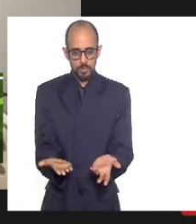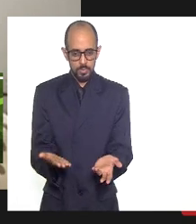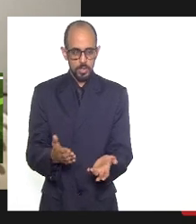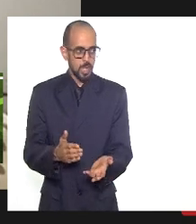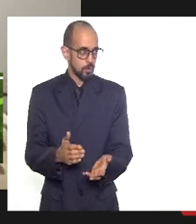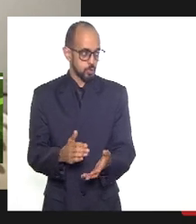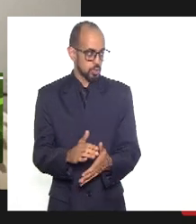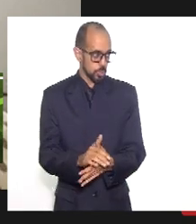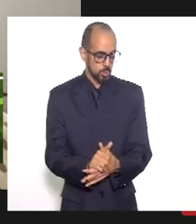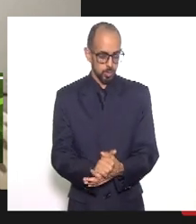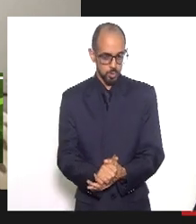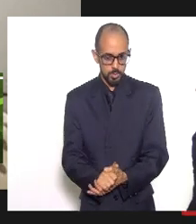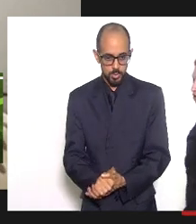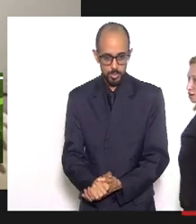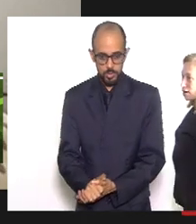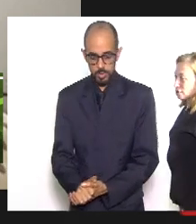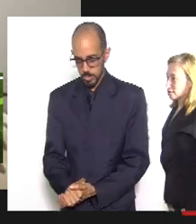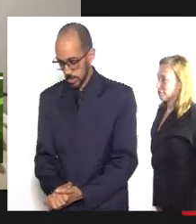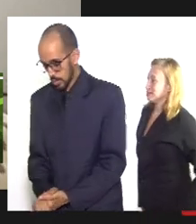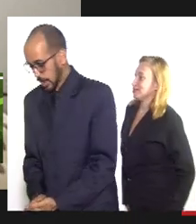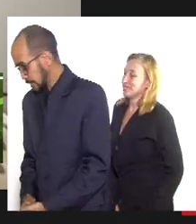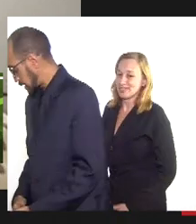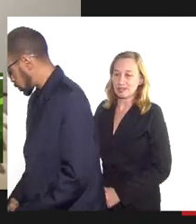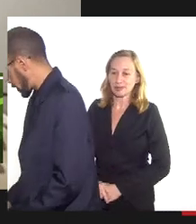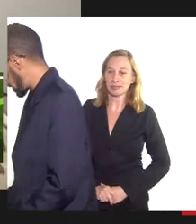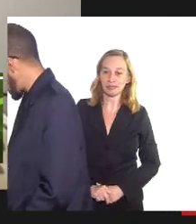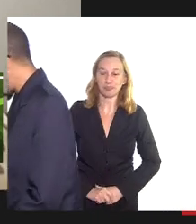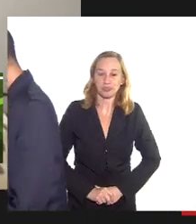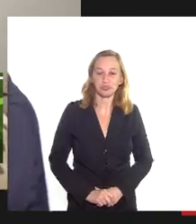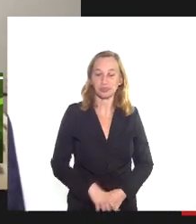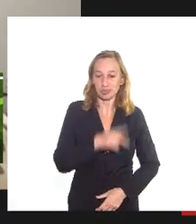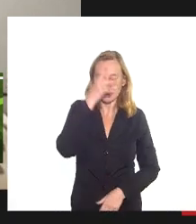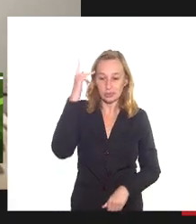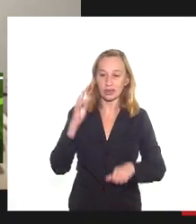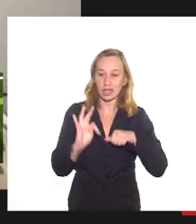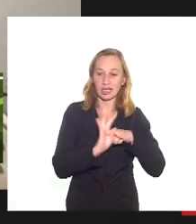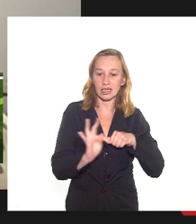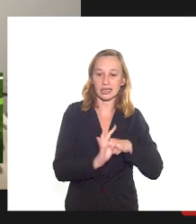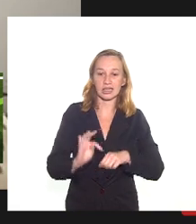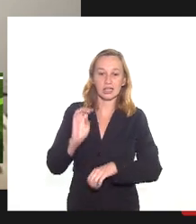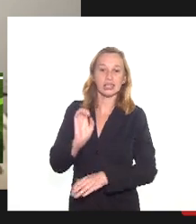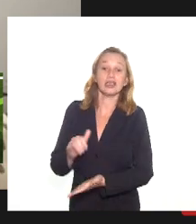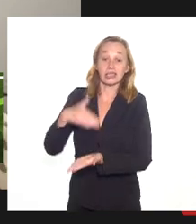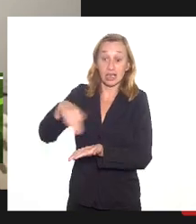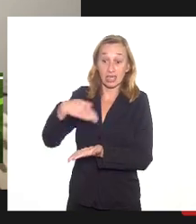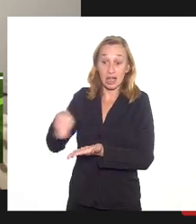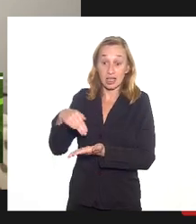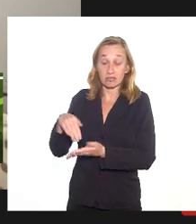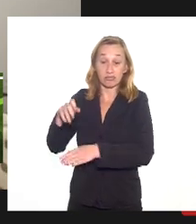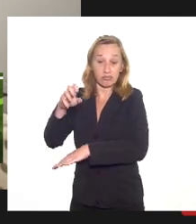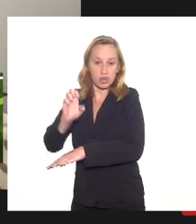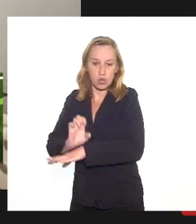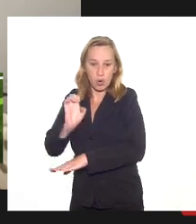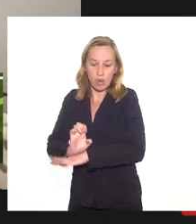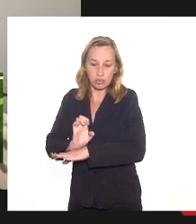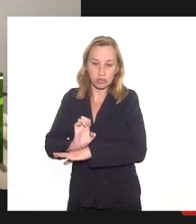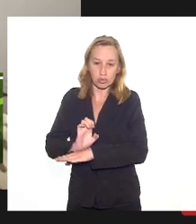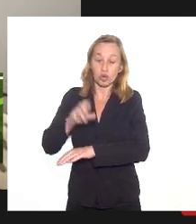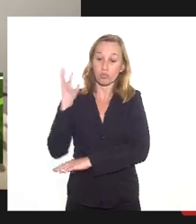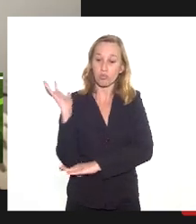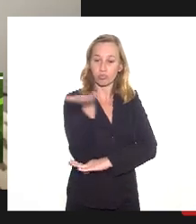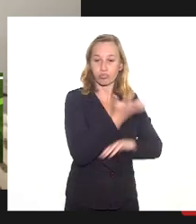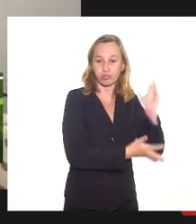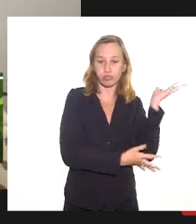Fernanda Peralta, que é assessora técnica da Secretaria Estadual do Meio Ambiente e Sustentabilidade.